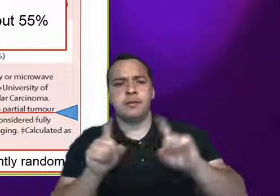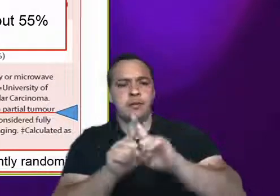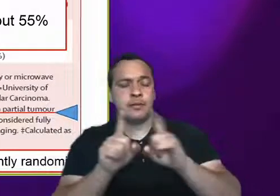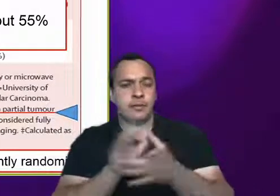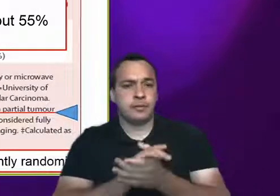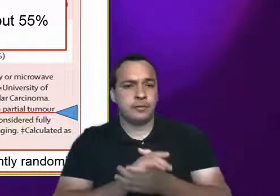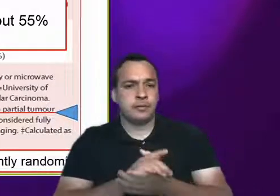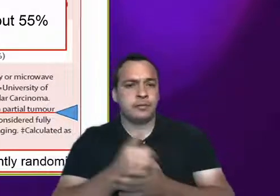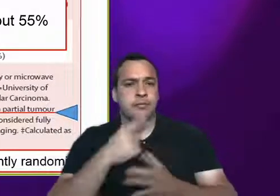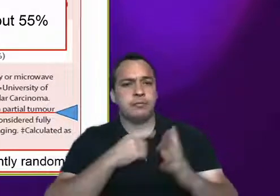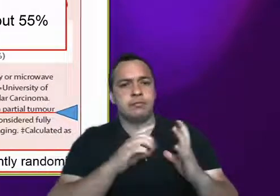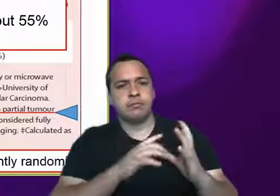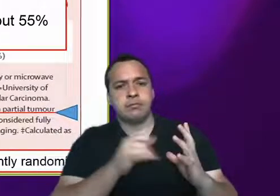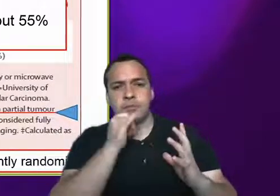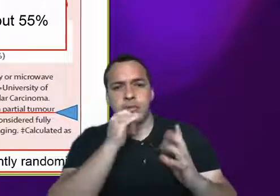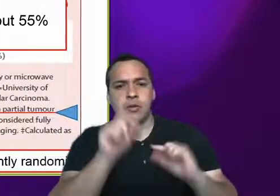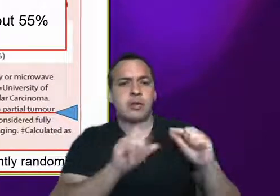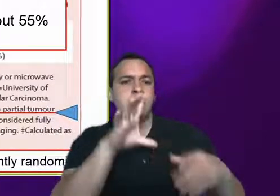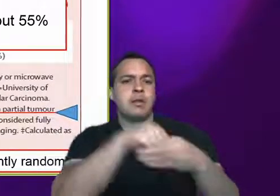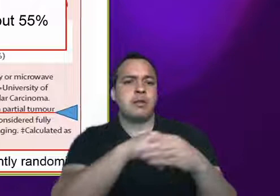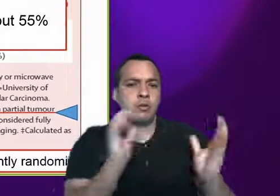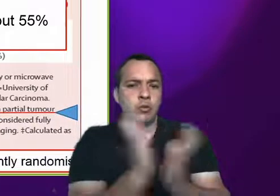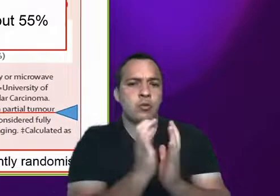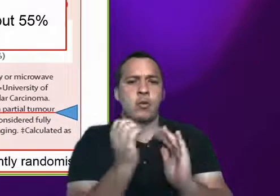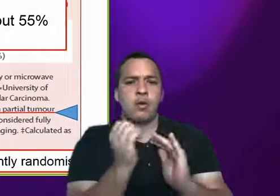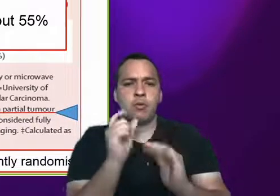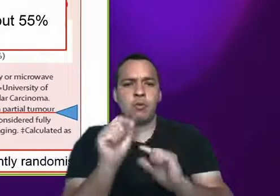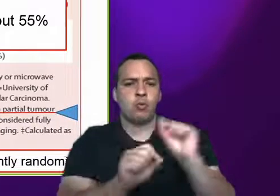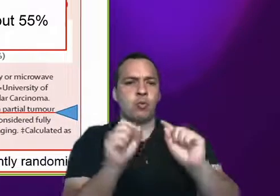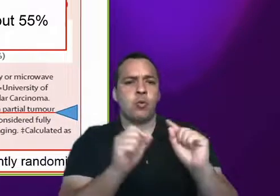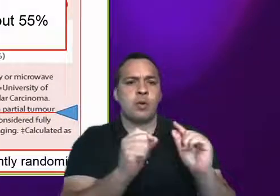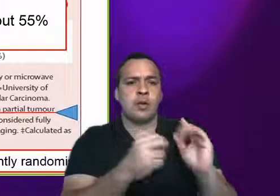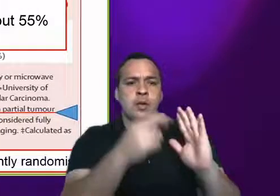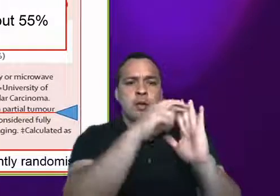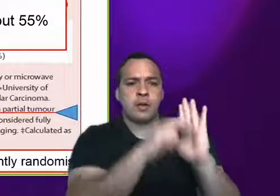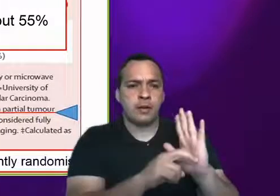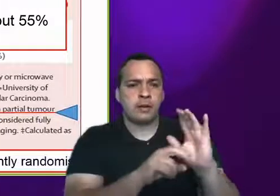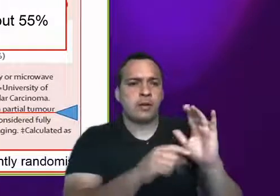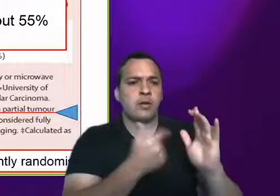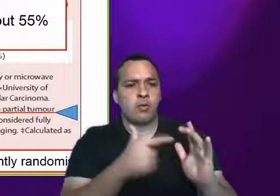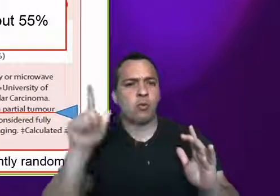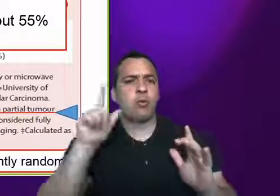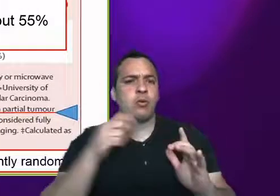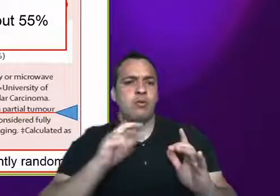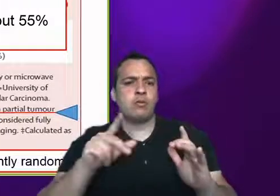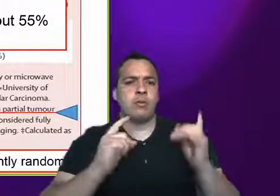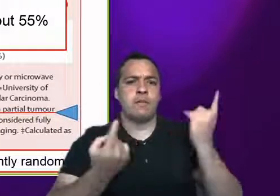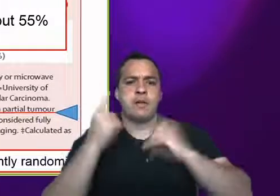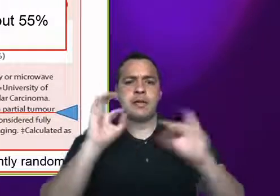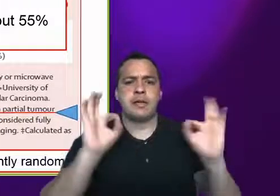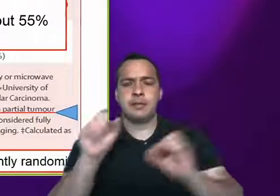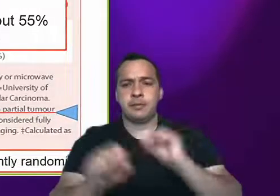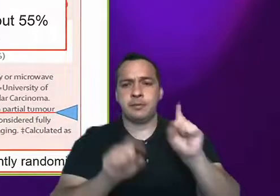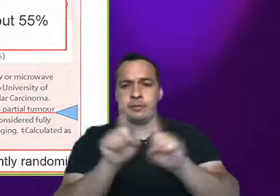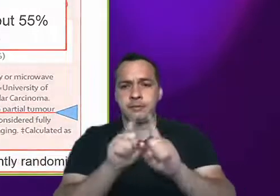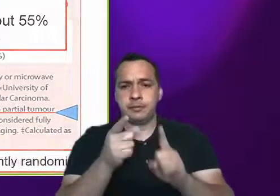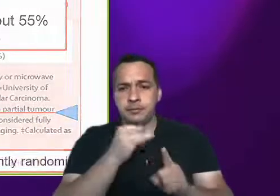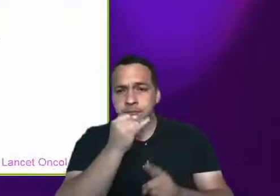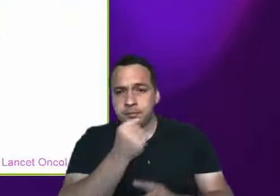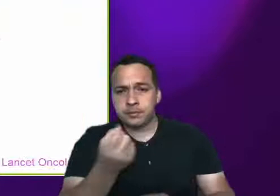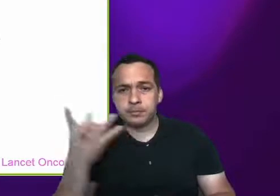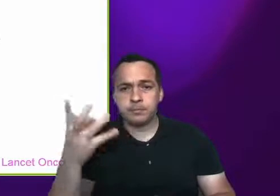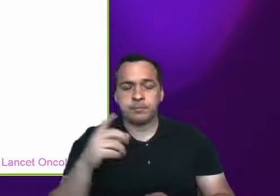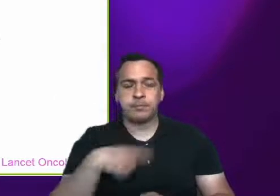mencionei antes, todos os pacientes estão fora do critério de Milão e também fora do critério de up